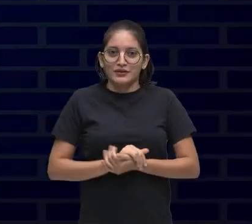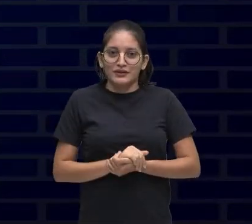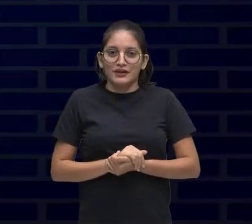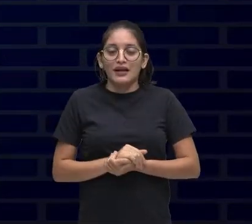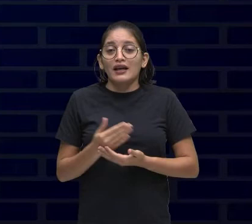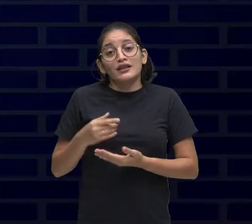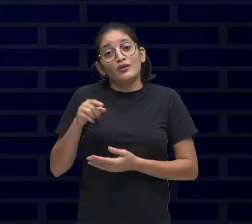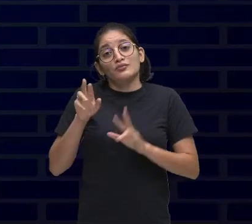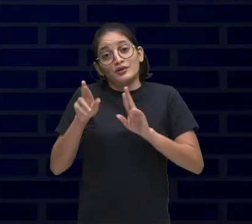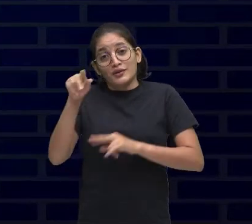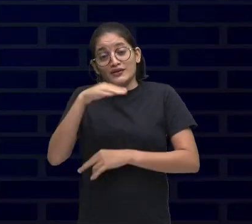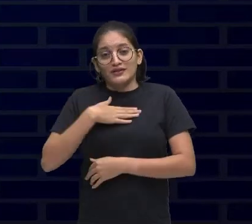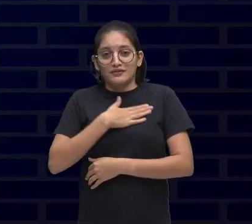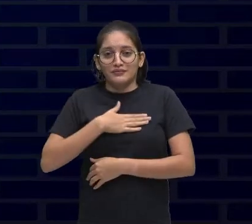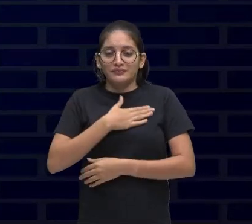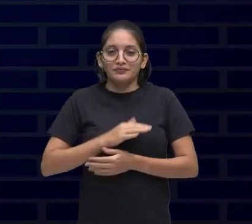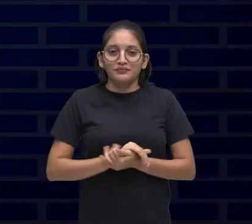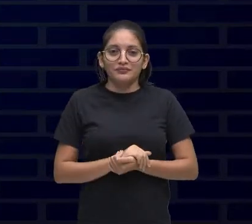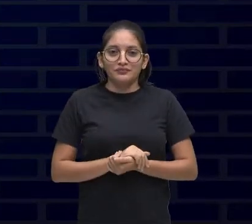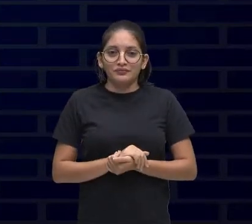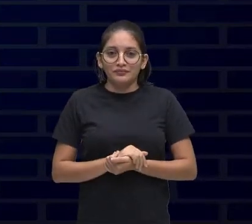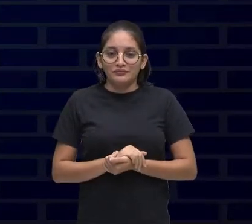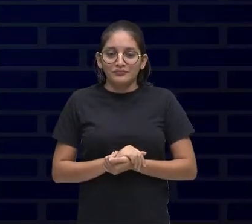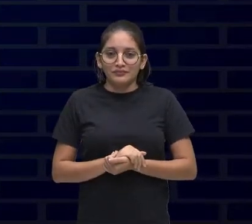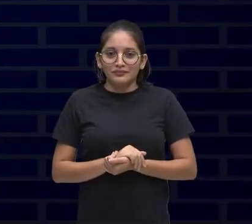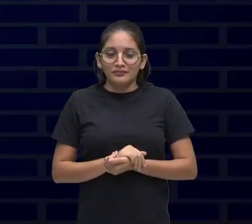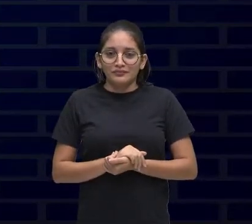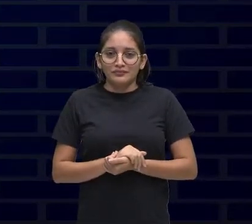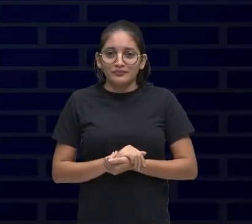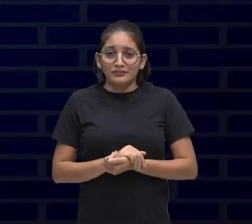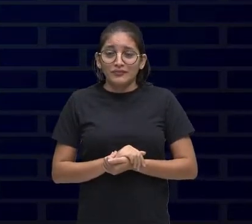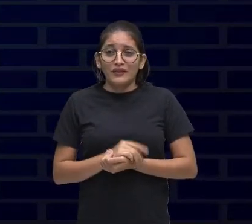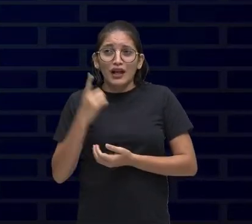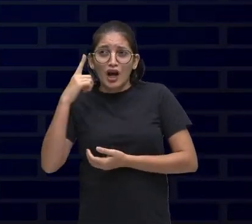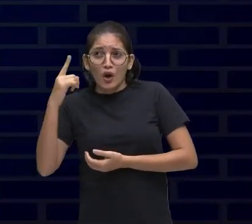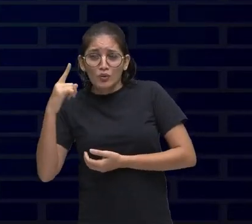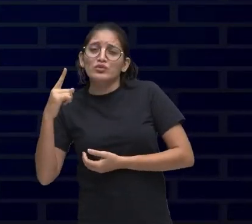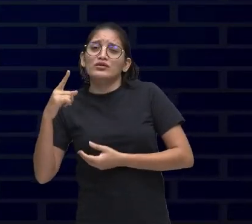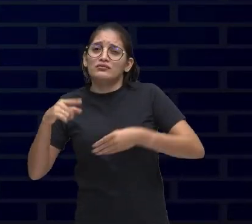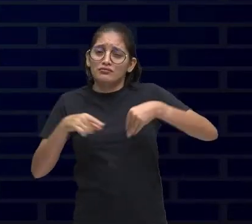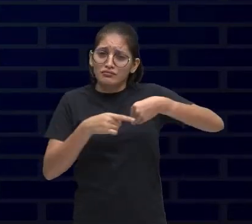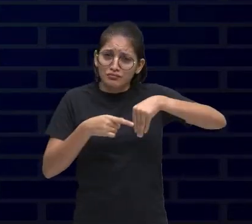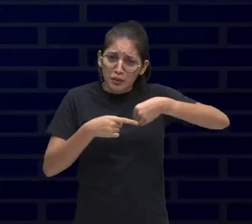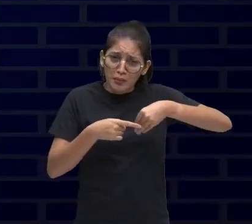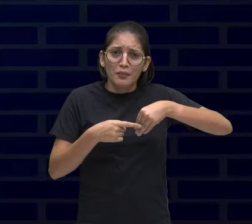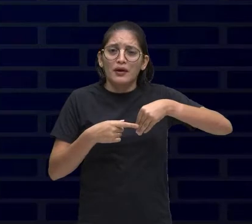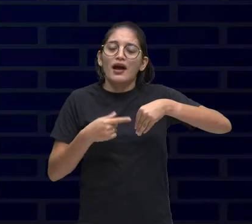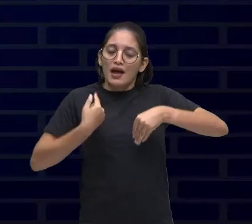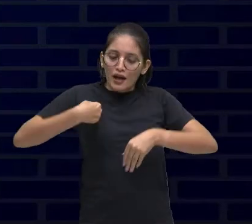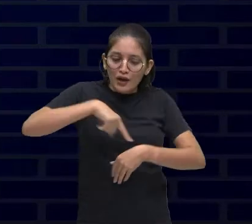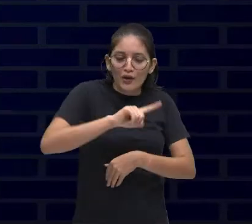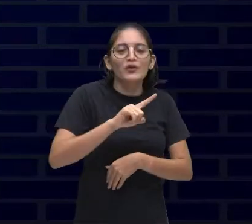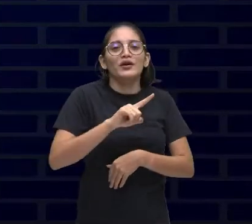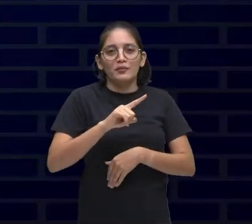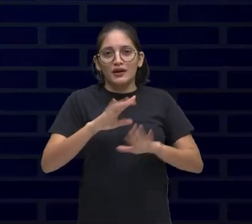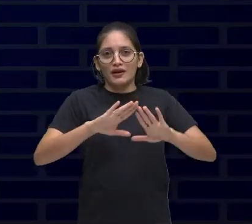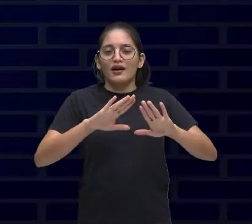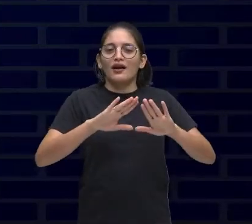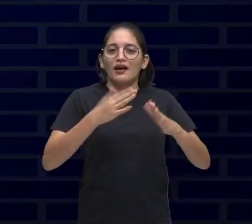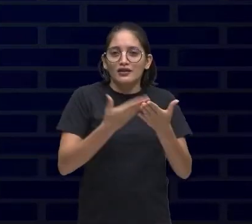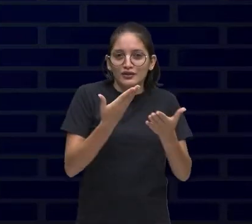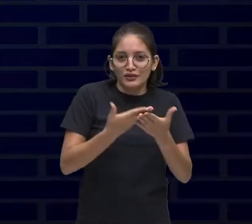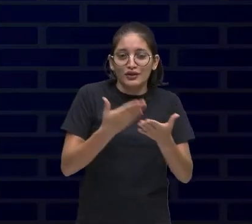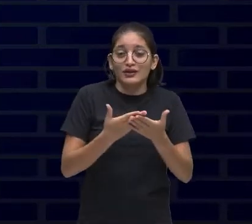vocês gostem. Bate a campa, hora de ir para a aula, aprender com os melhores que